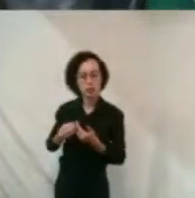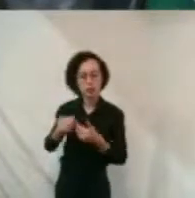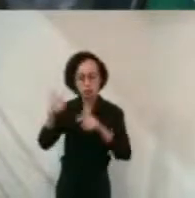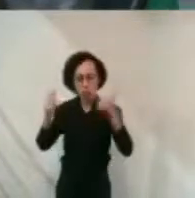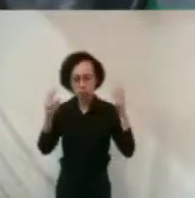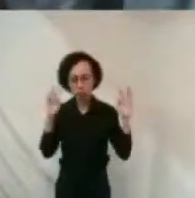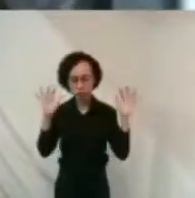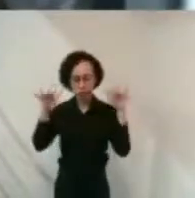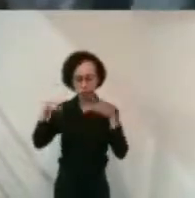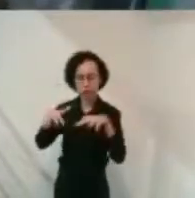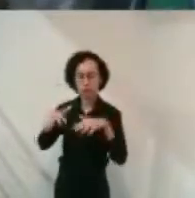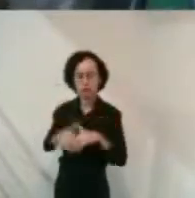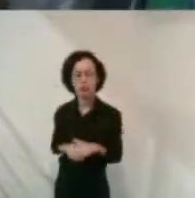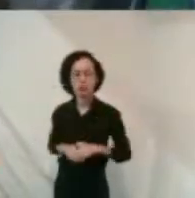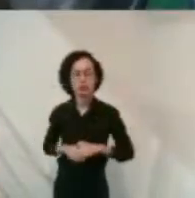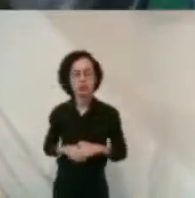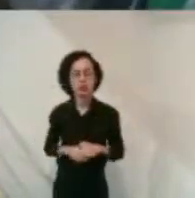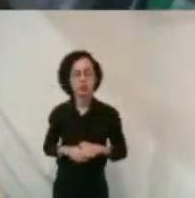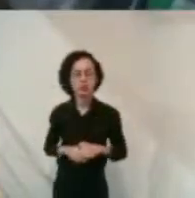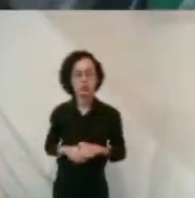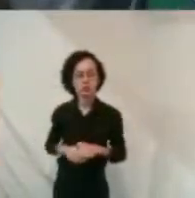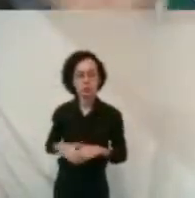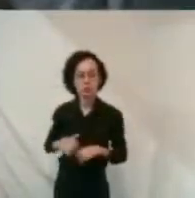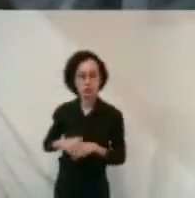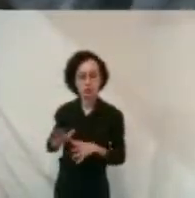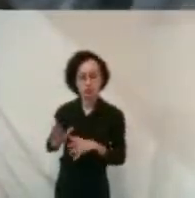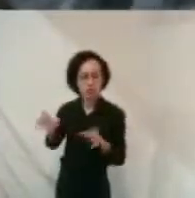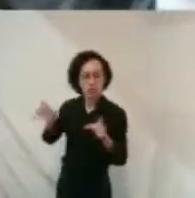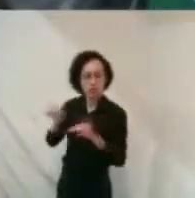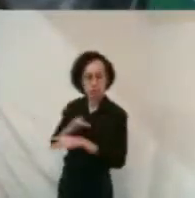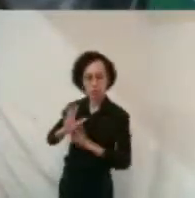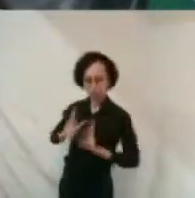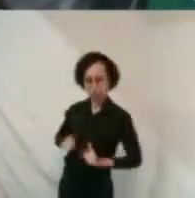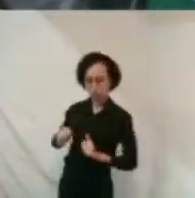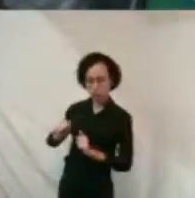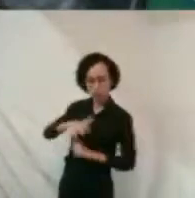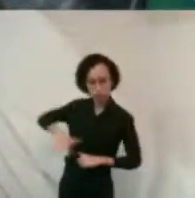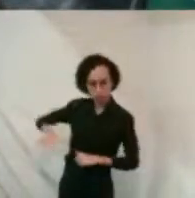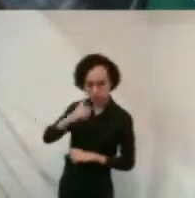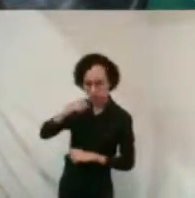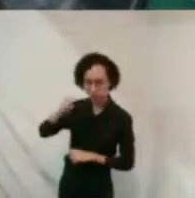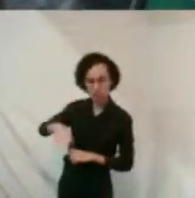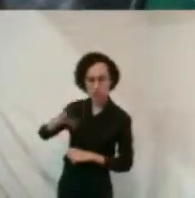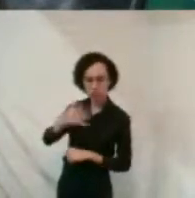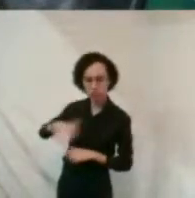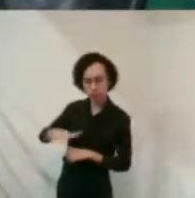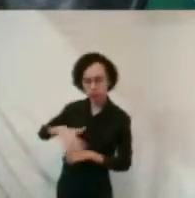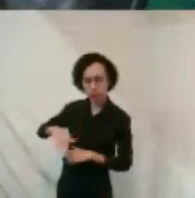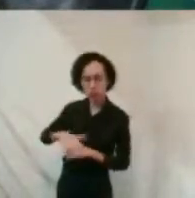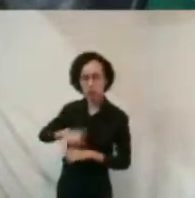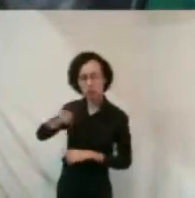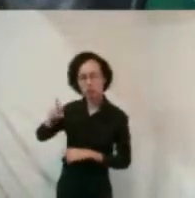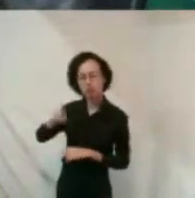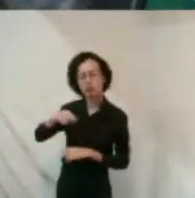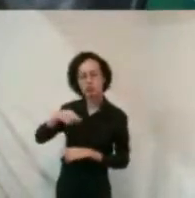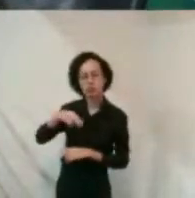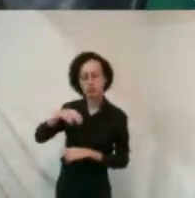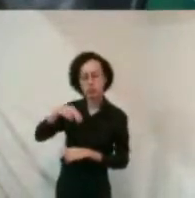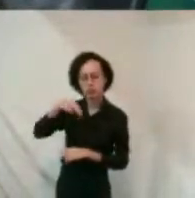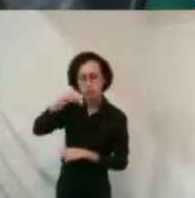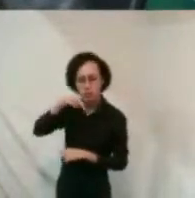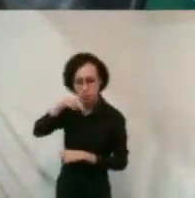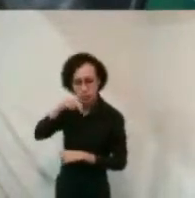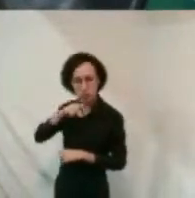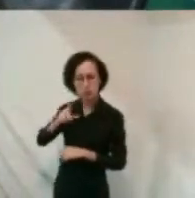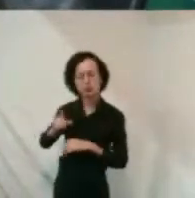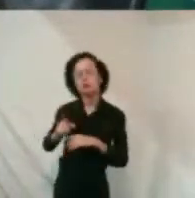acertou em fazer, porque, ao mesmo tempo, nós estamos encerrando o lixão de Caicó, no Seridó do Rio Grande do Norte, encerrando o lixão em Senhor do